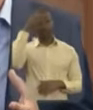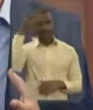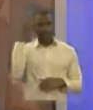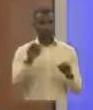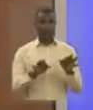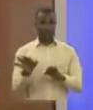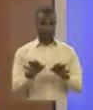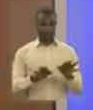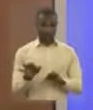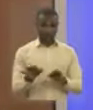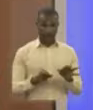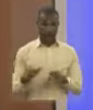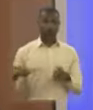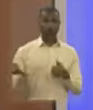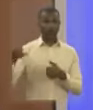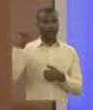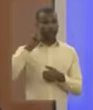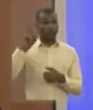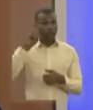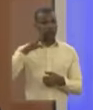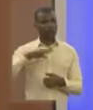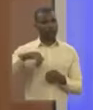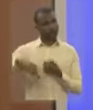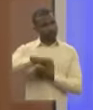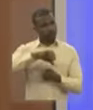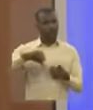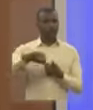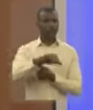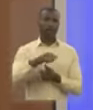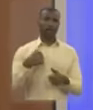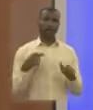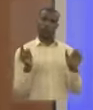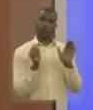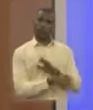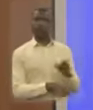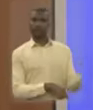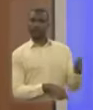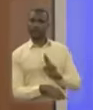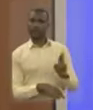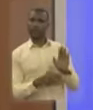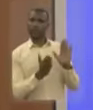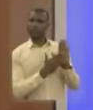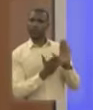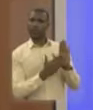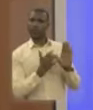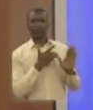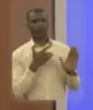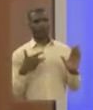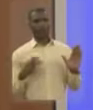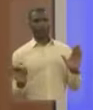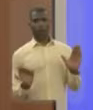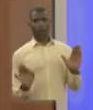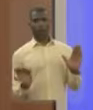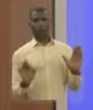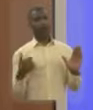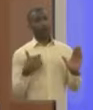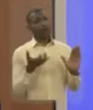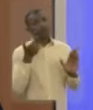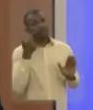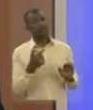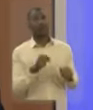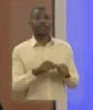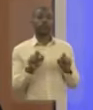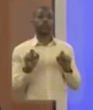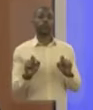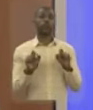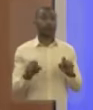preparado para mudar a história da cidade você não respondeu eu não ouvi uma só proposta paraa saúde né Eu queria ouvir o que que você vai